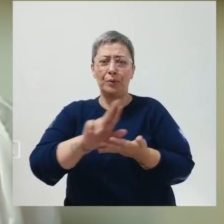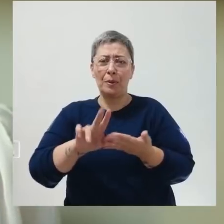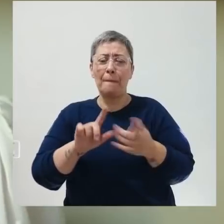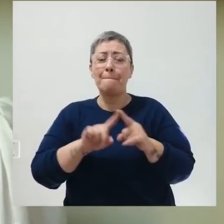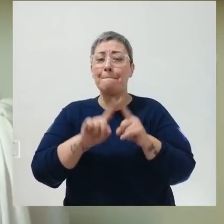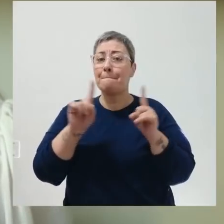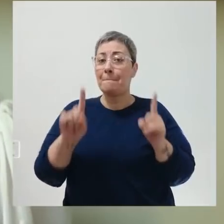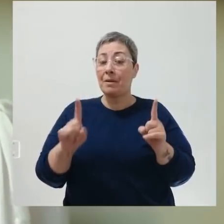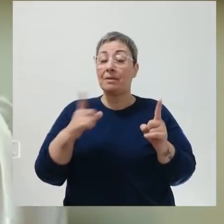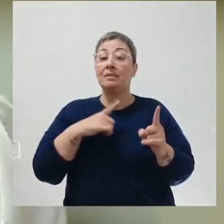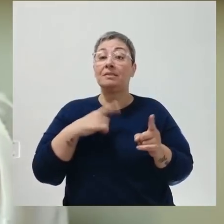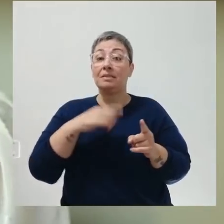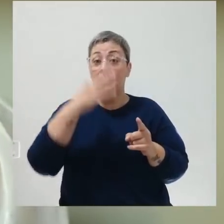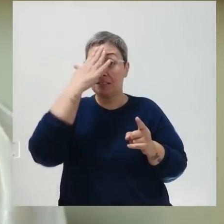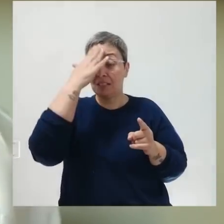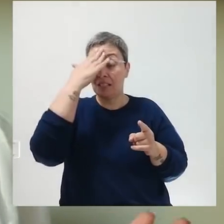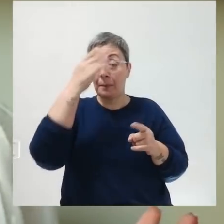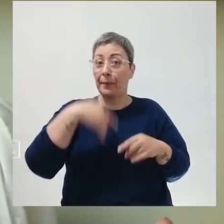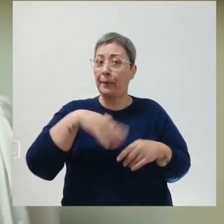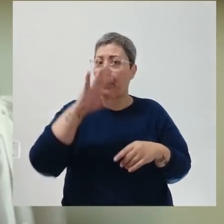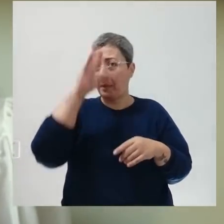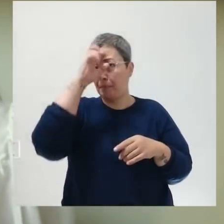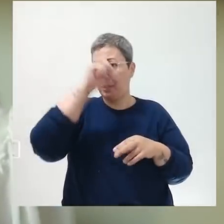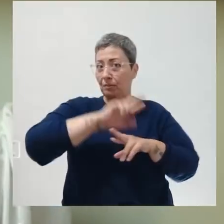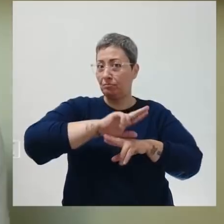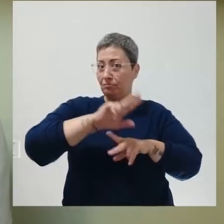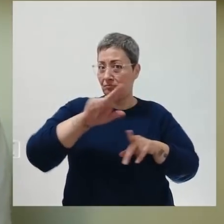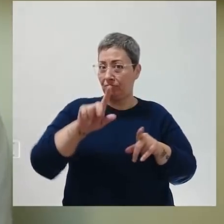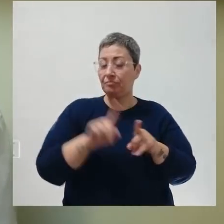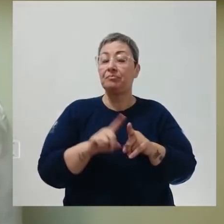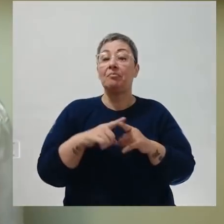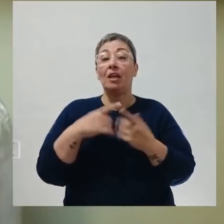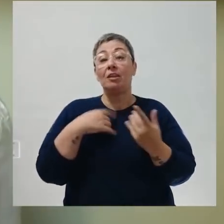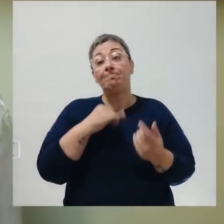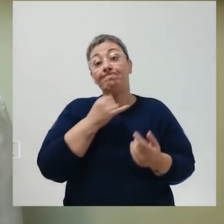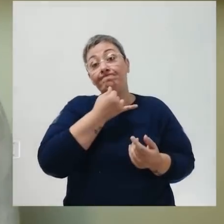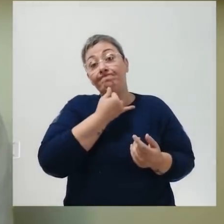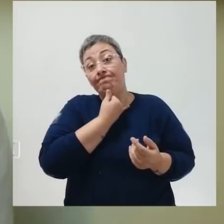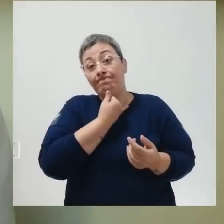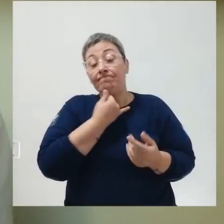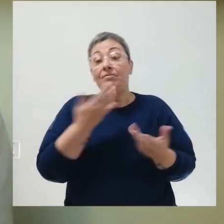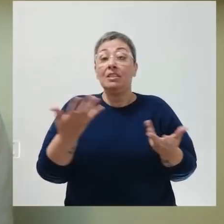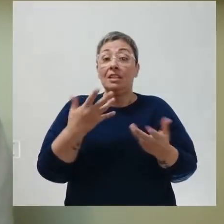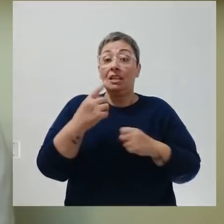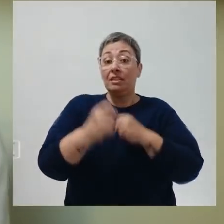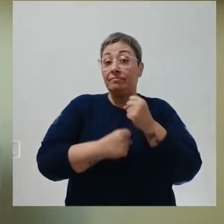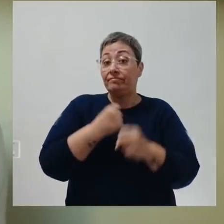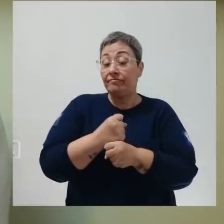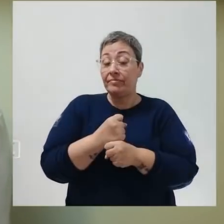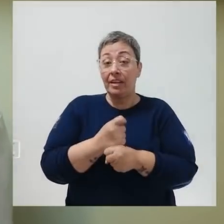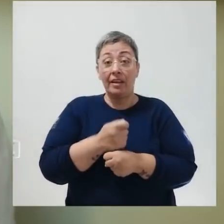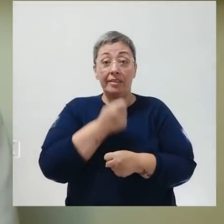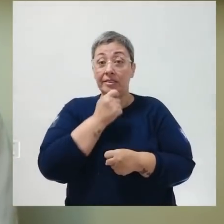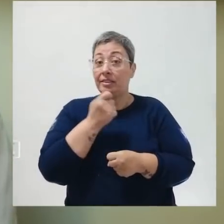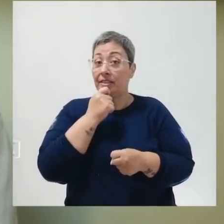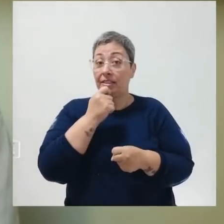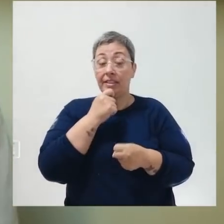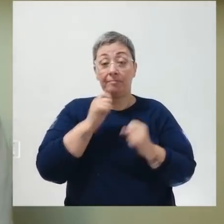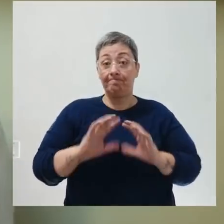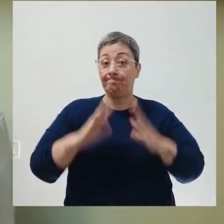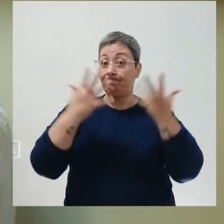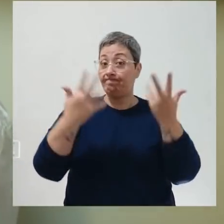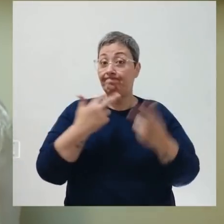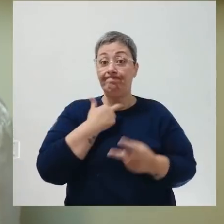mas também sei que irão aprender muitas outras. Infelizmente, esse ano ainda não podemos fazer